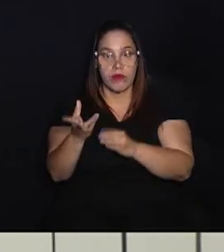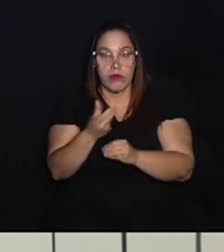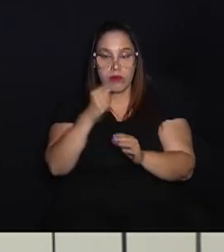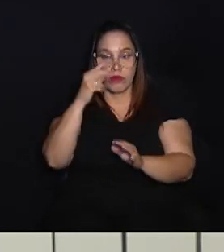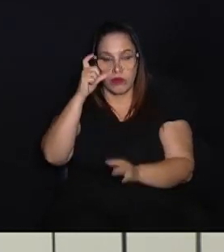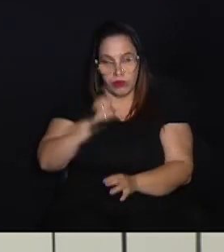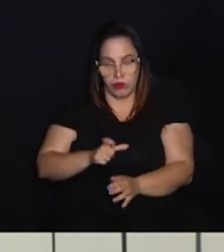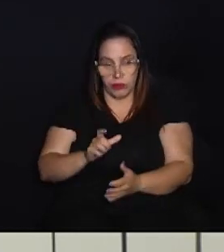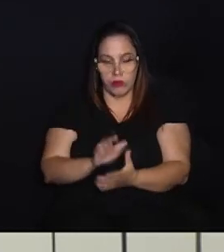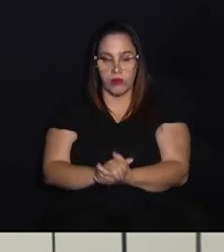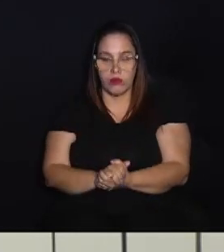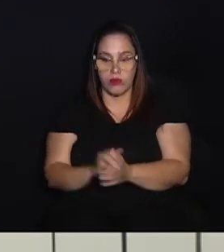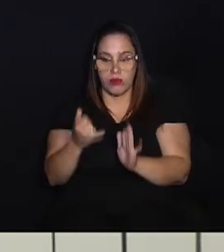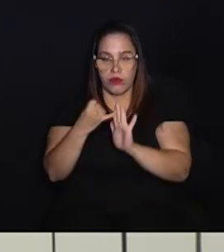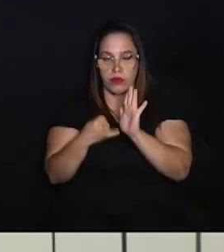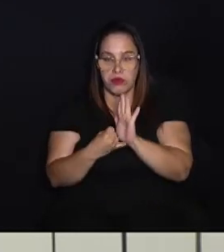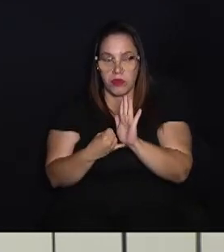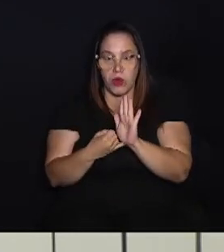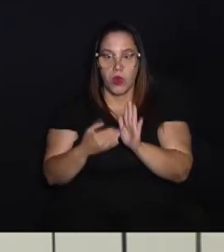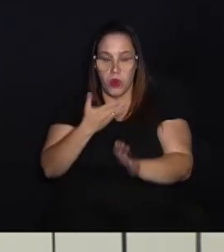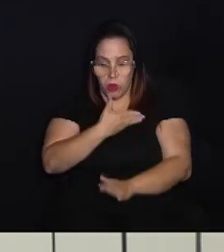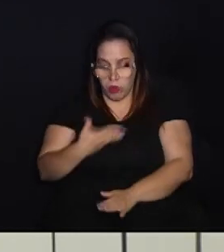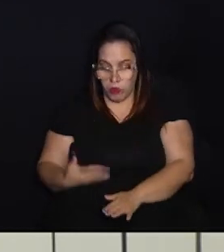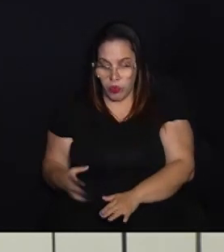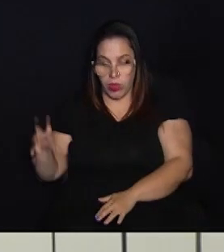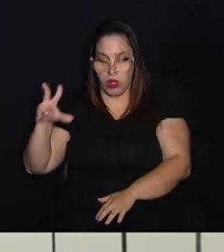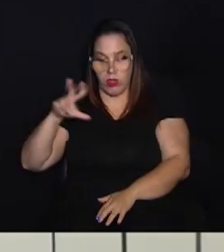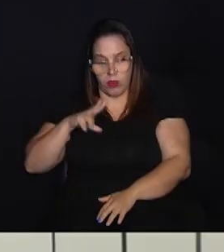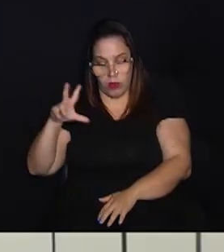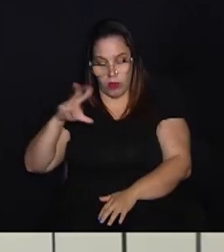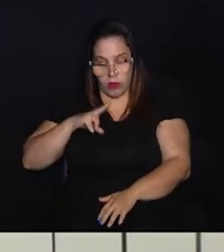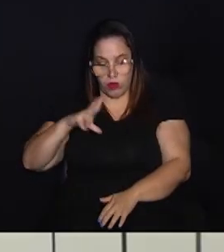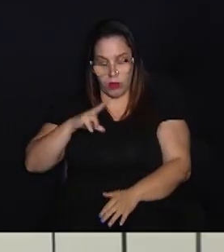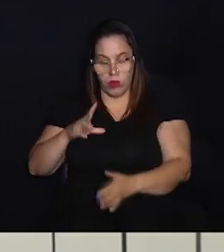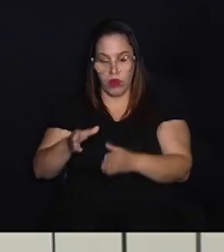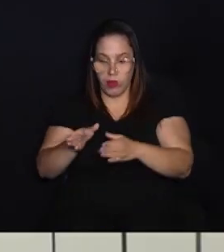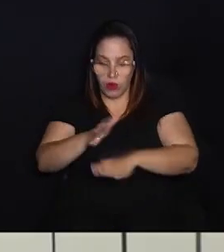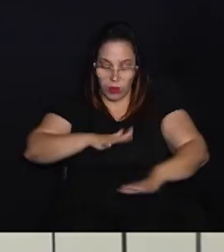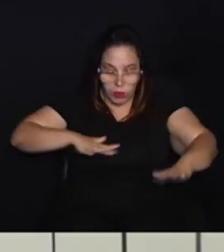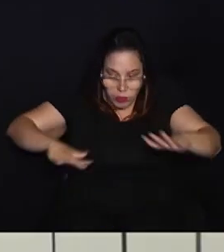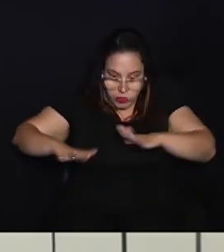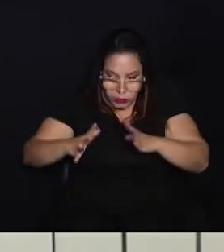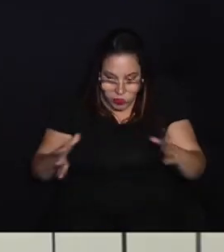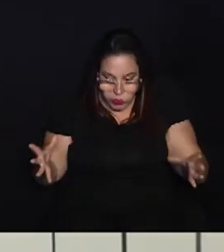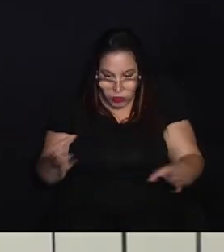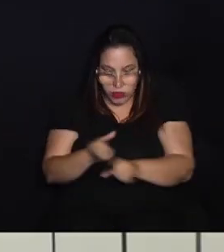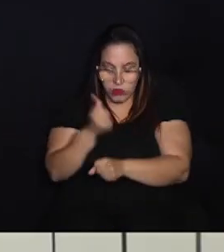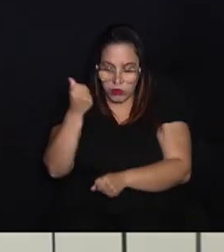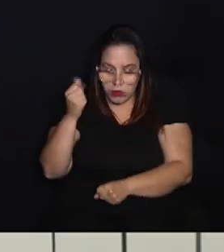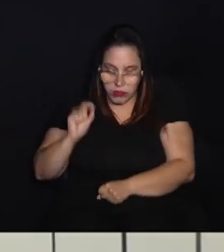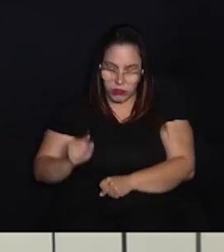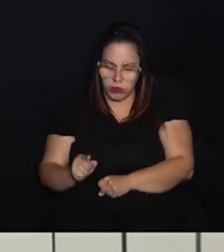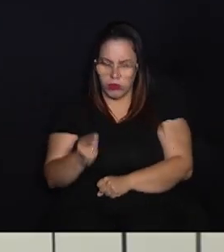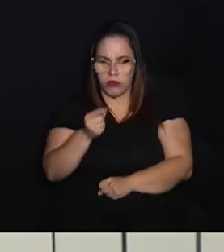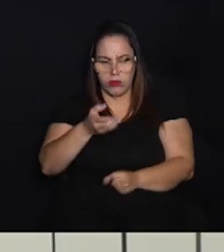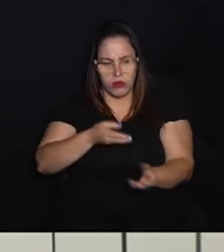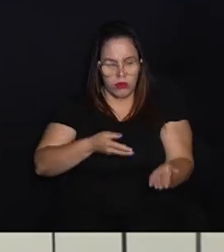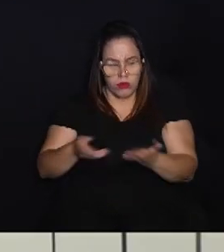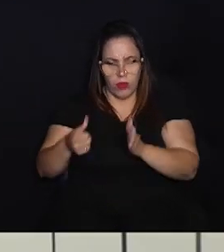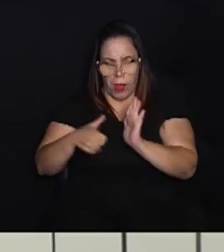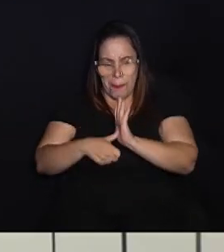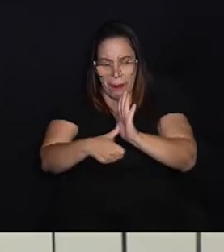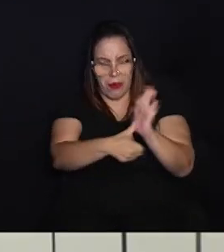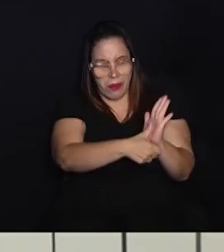pessoais e institucionais, tanto públicos quanto privados. O espaço abriga mais de uma centena de conjuntos de